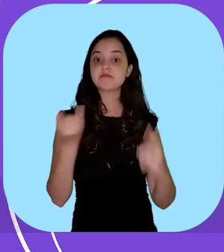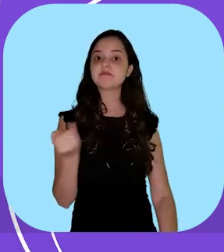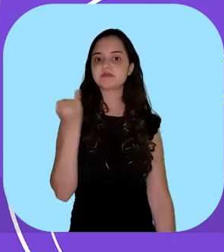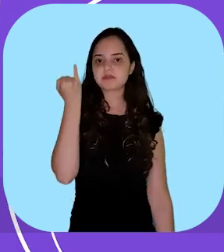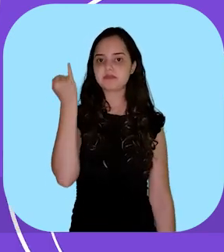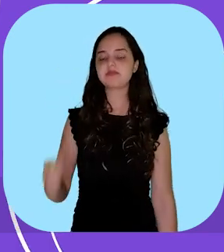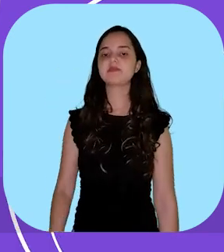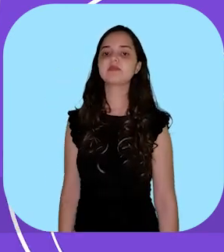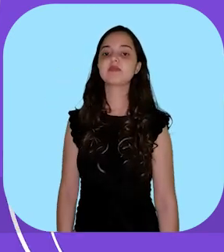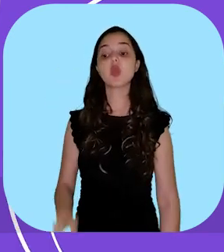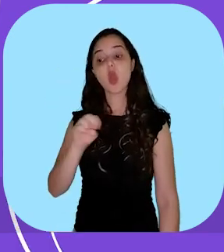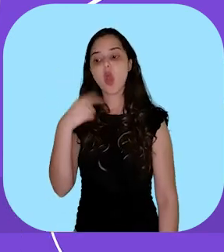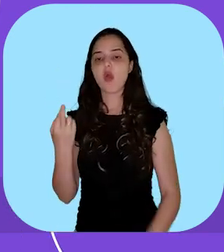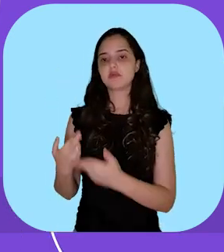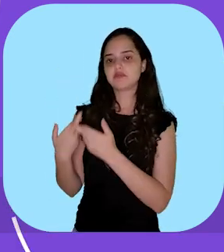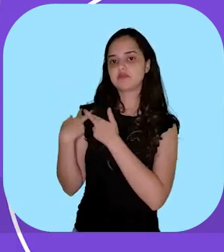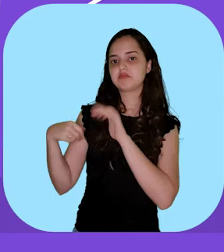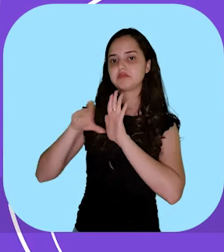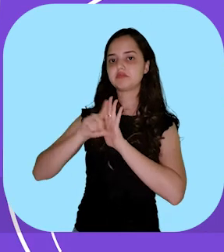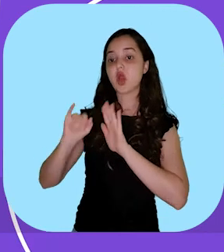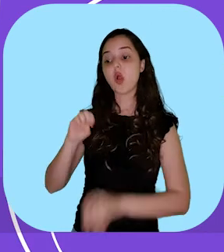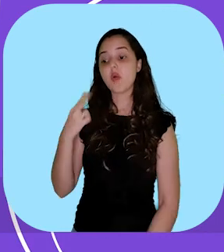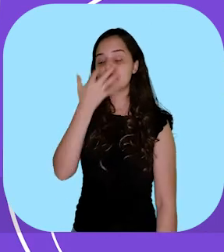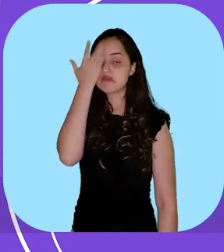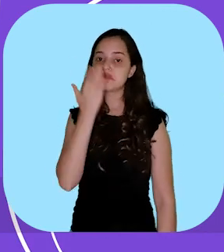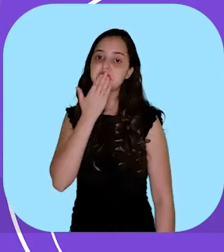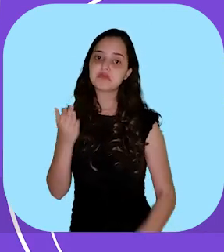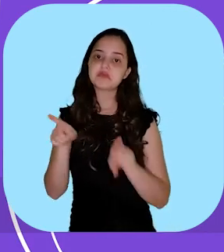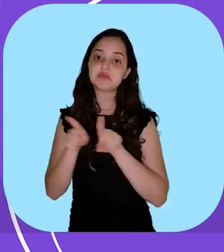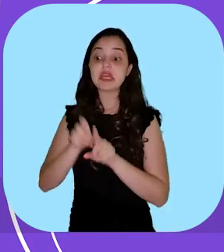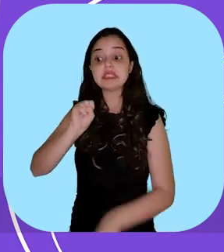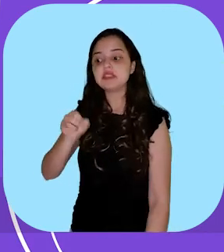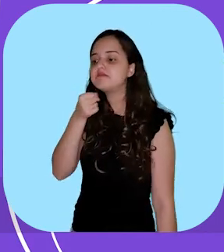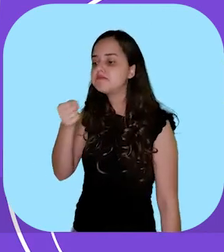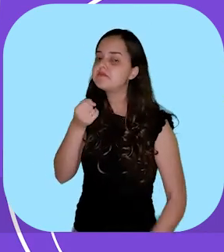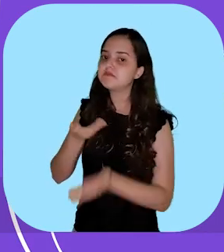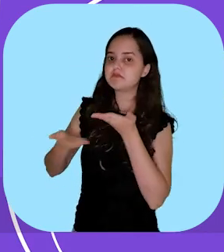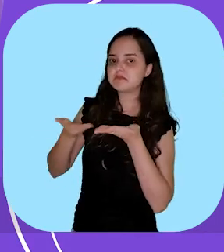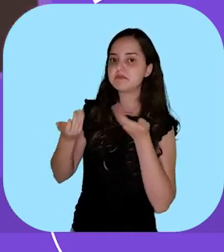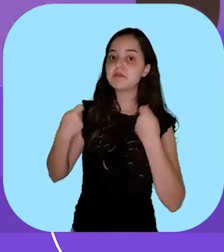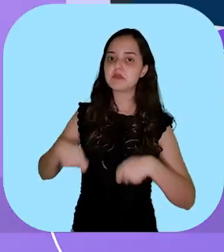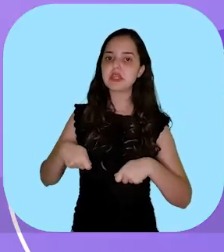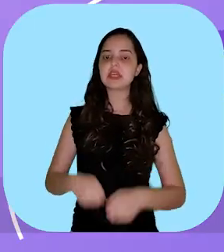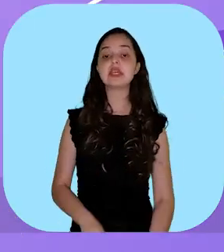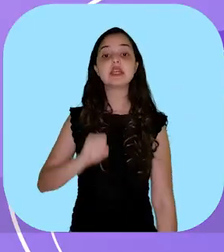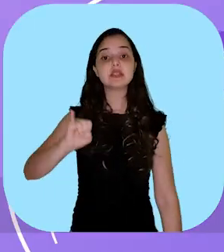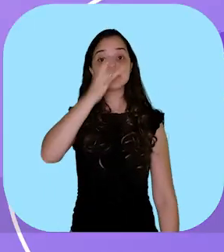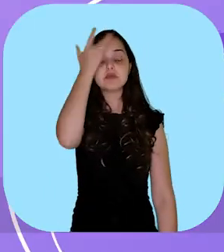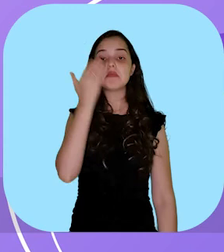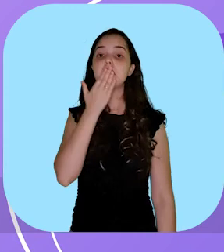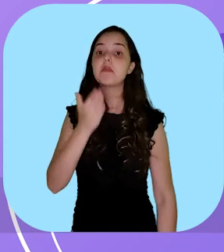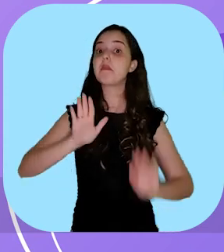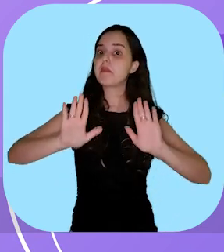serviço psicológico, ao responsável legal ou ao solicitante em entrevista devolutiva. Ao